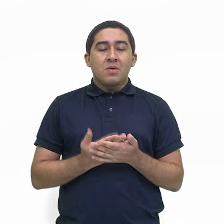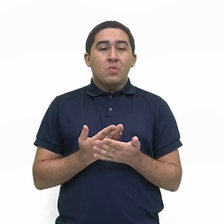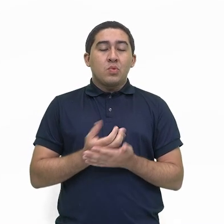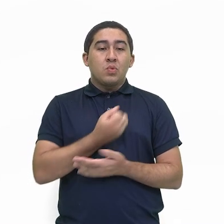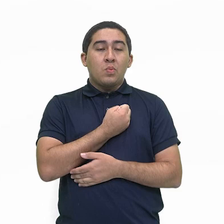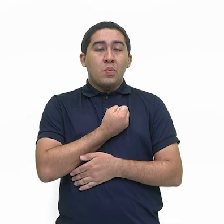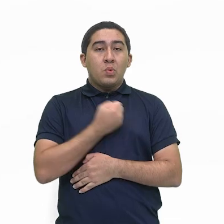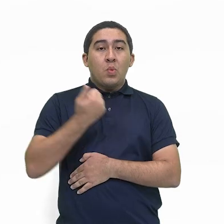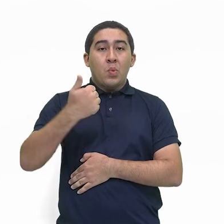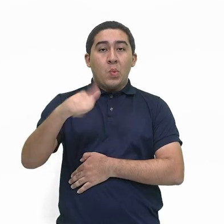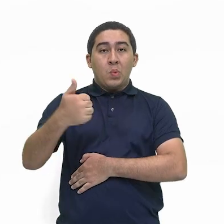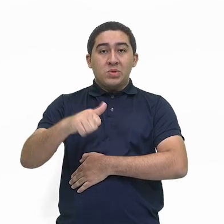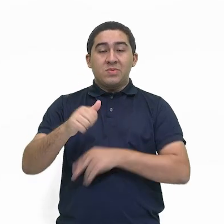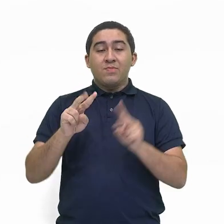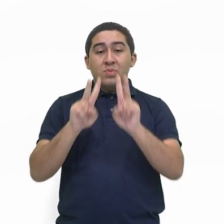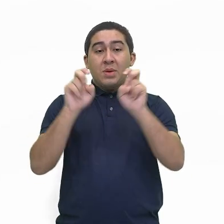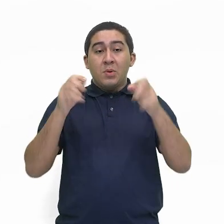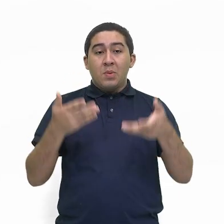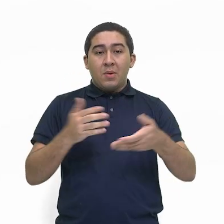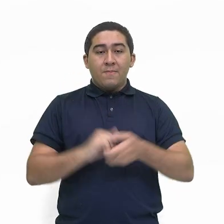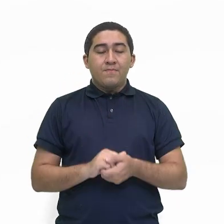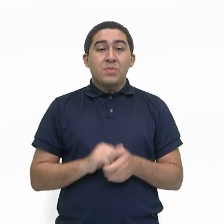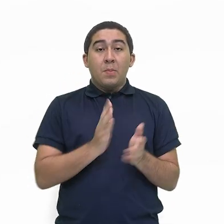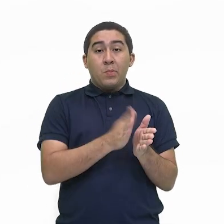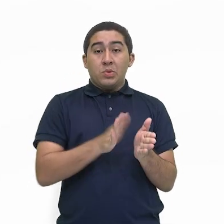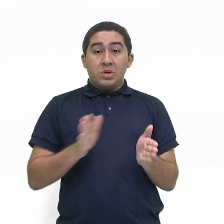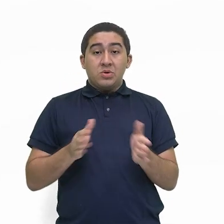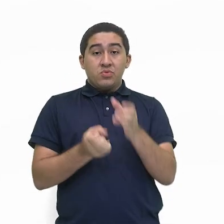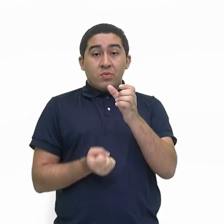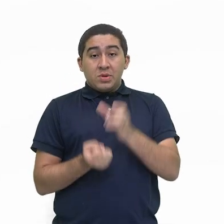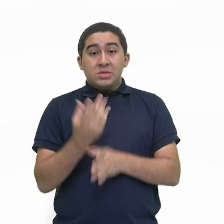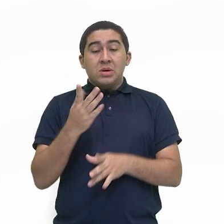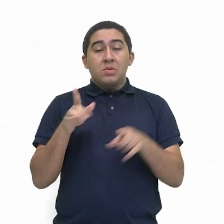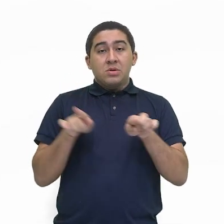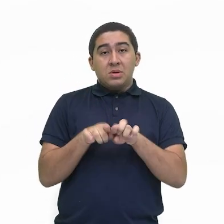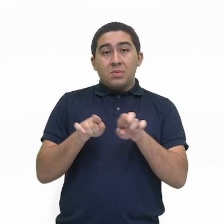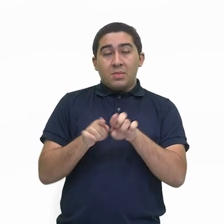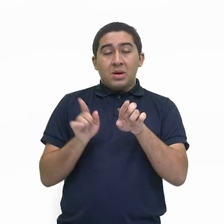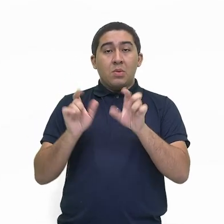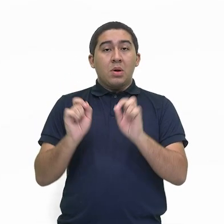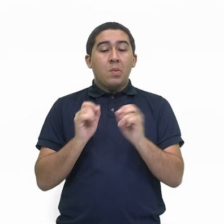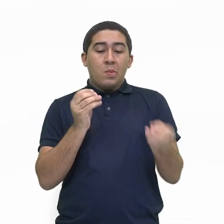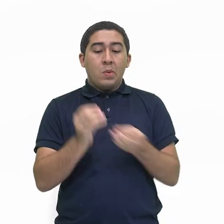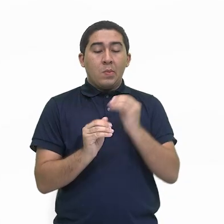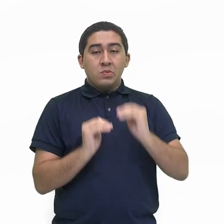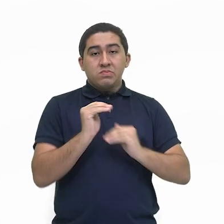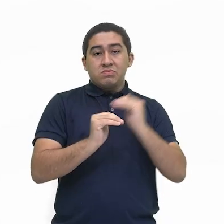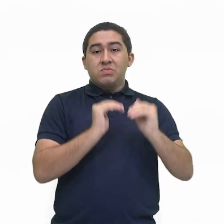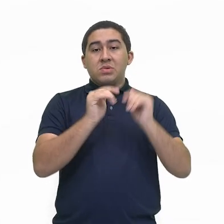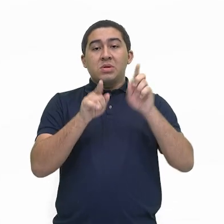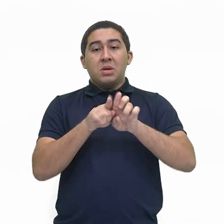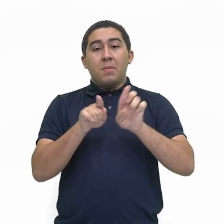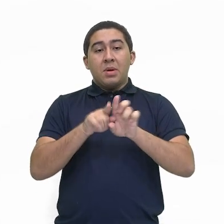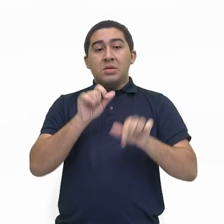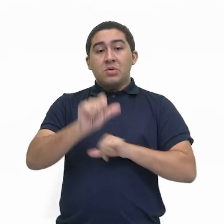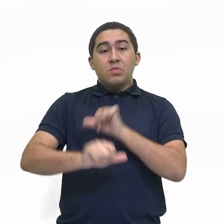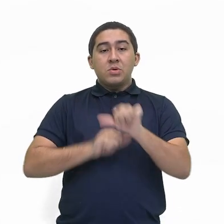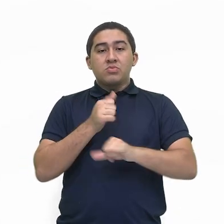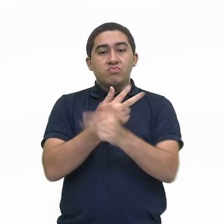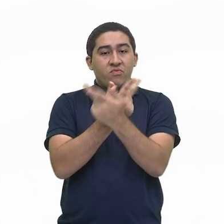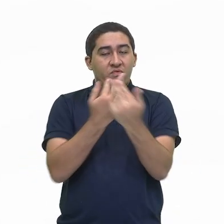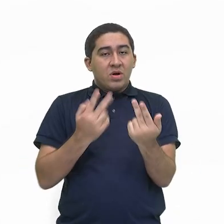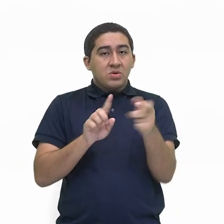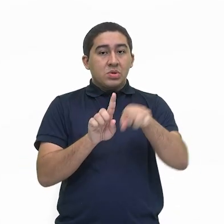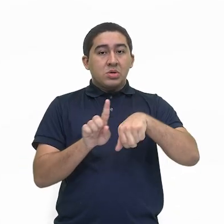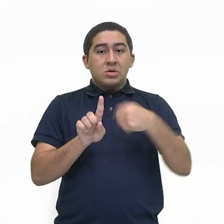número 11, o objeto de conhecimento, processo de formação, constituição e transformação